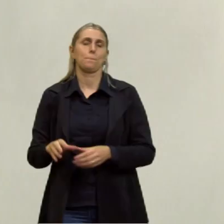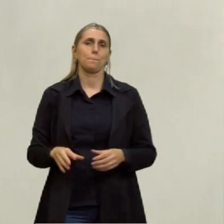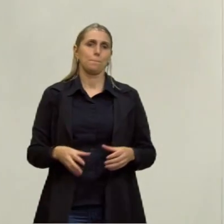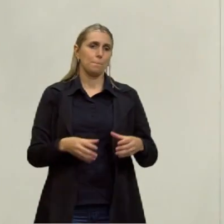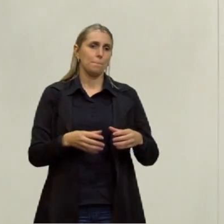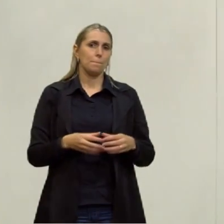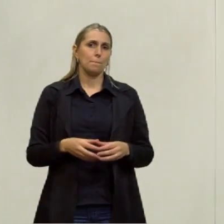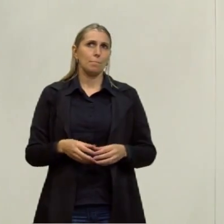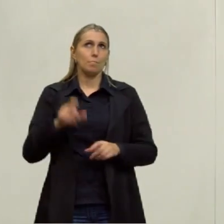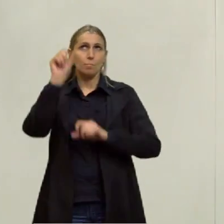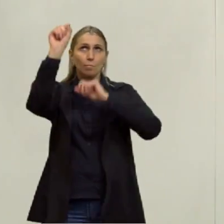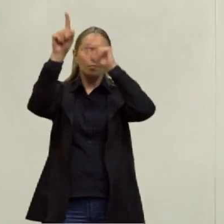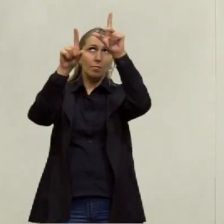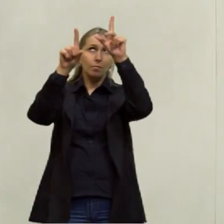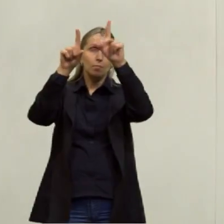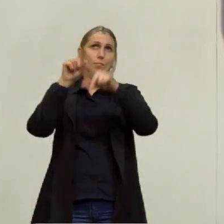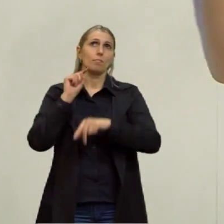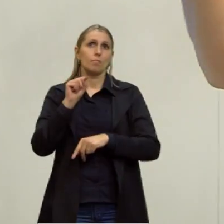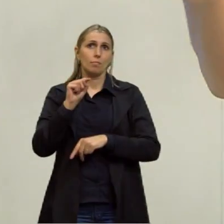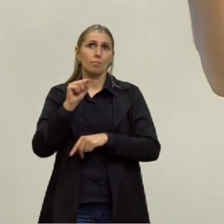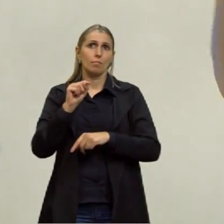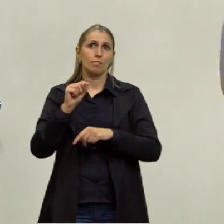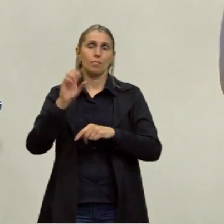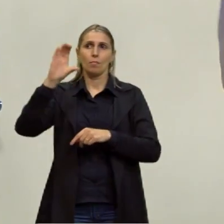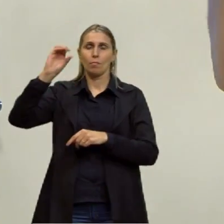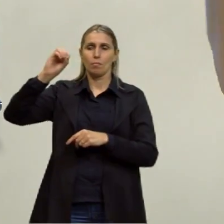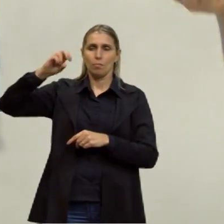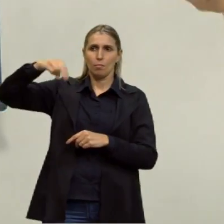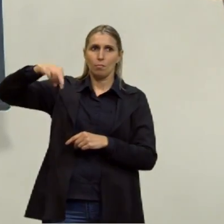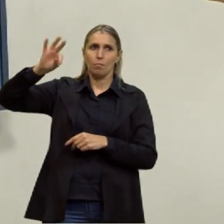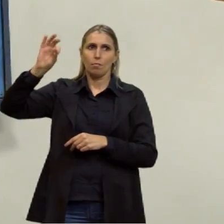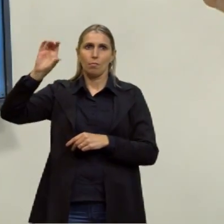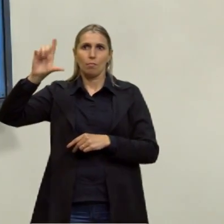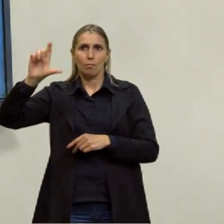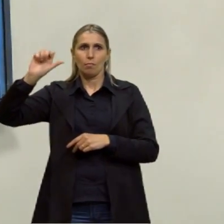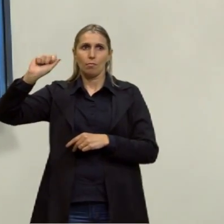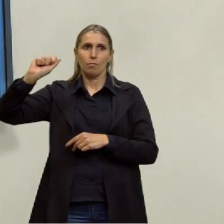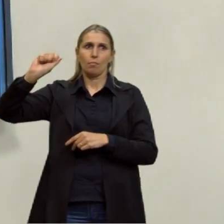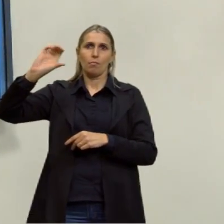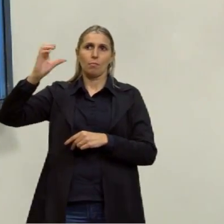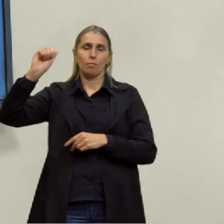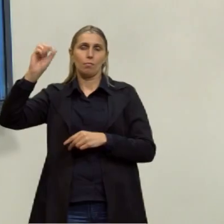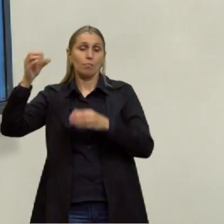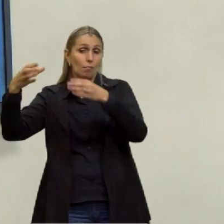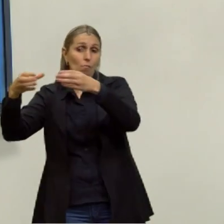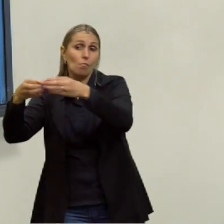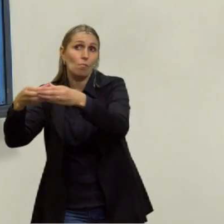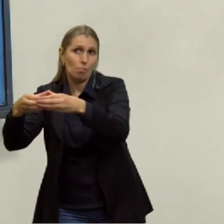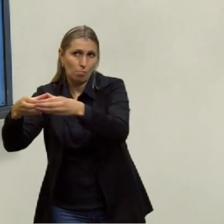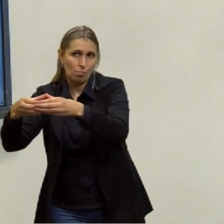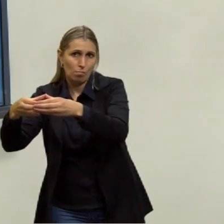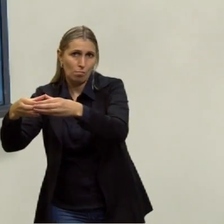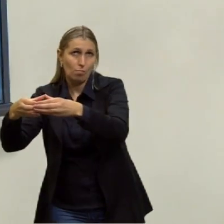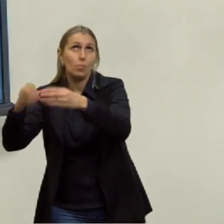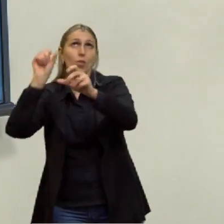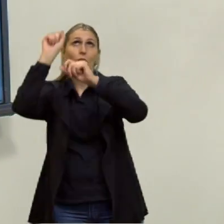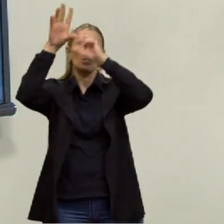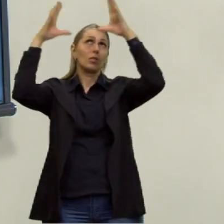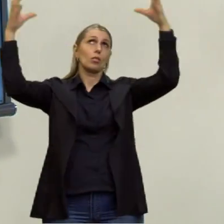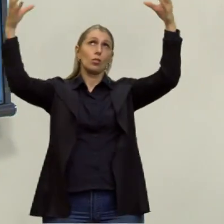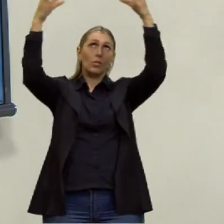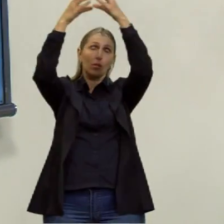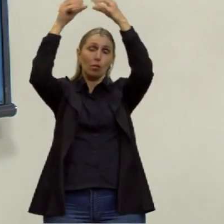disser estrela constelação o motivo porque é um conjunto de